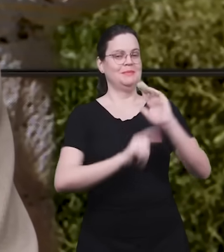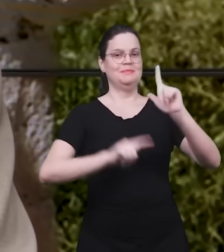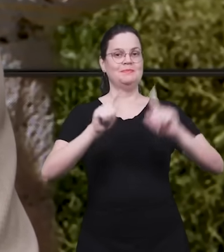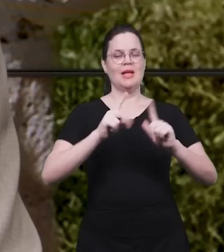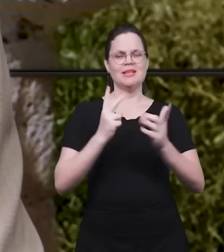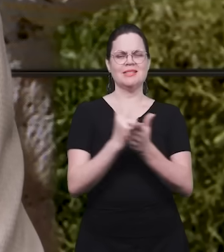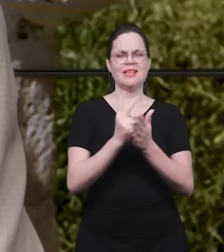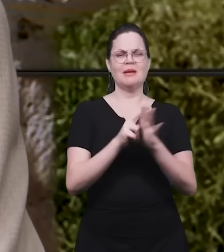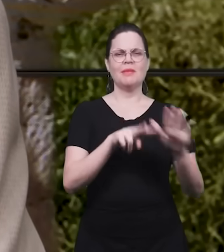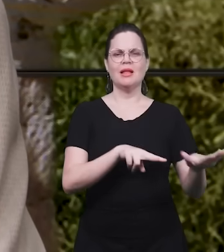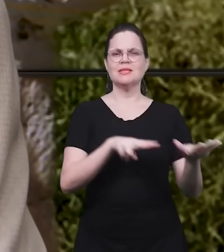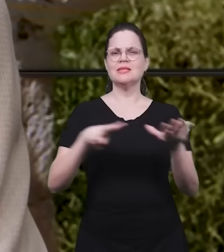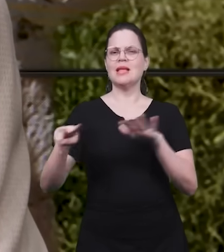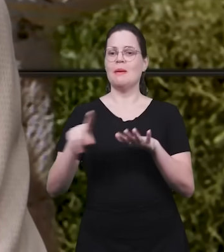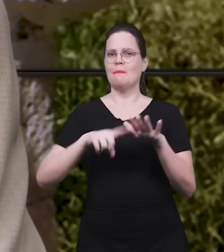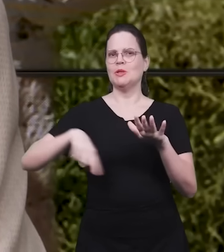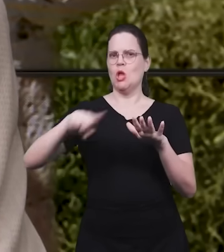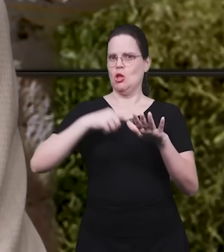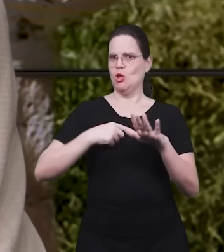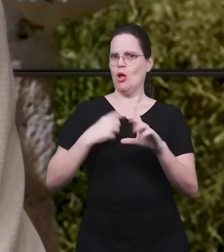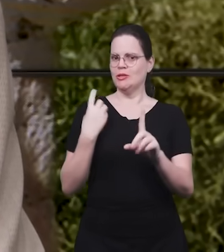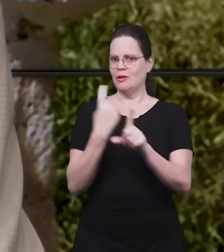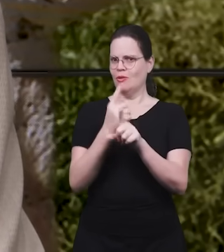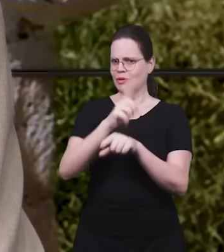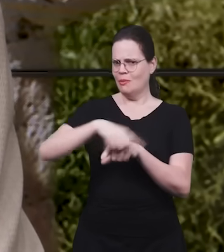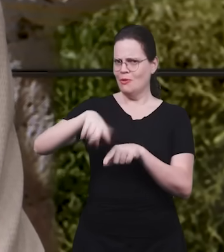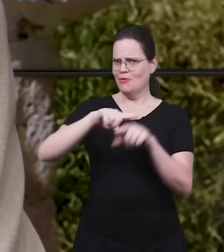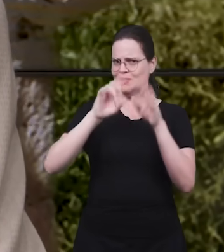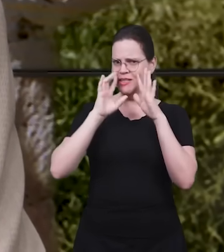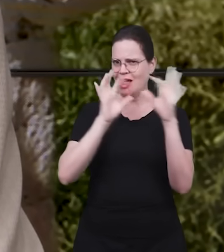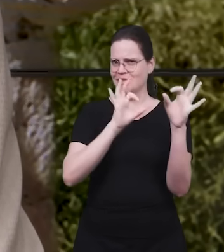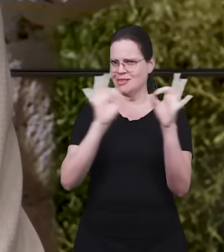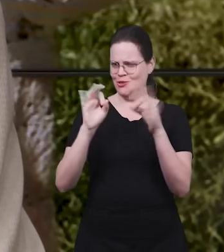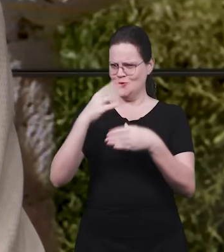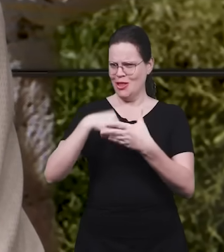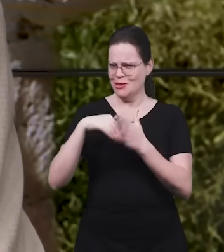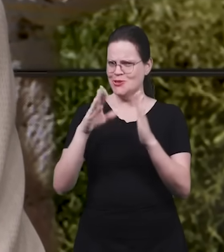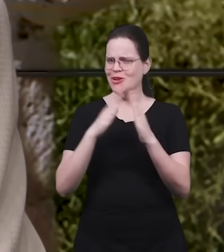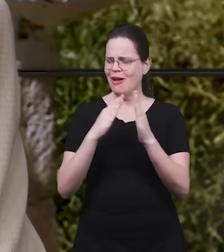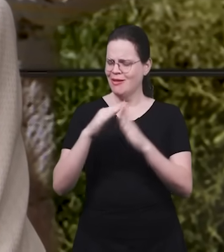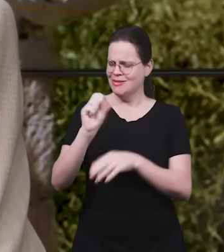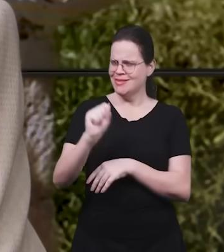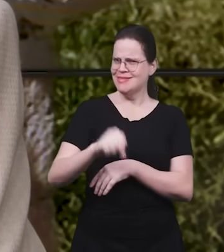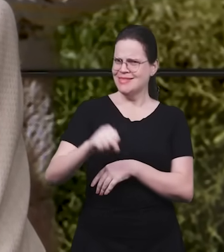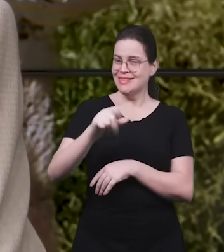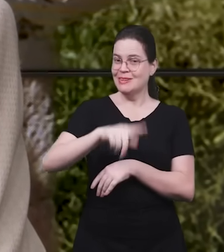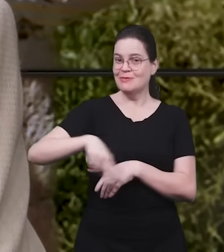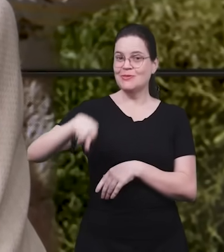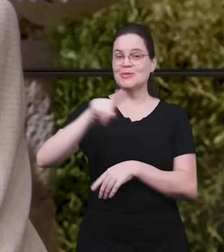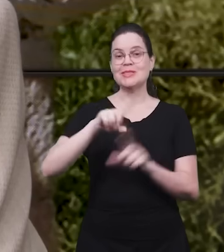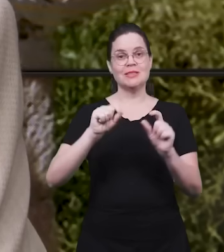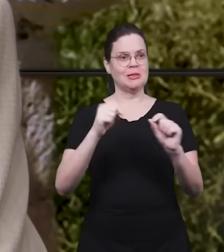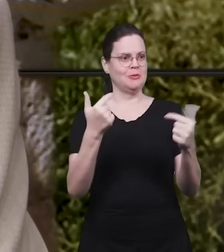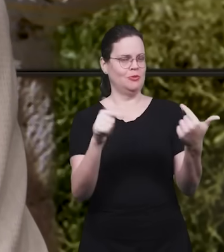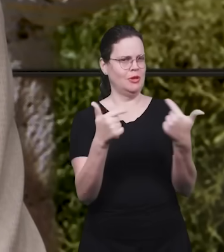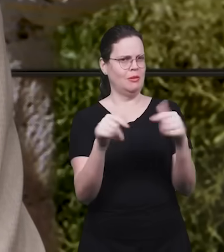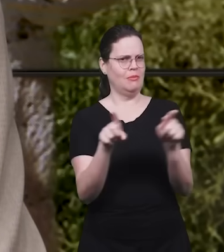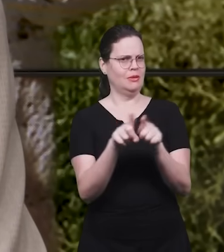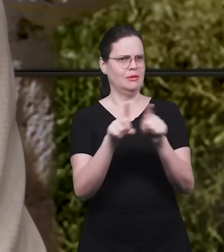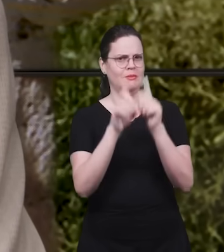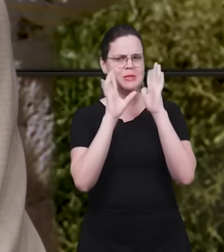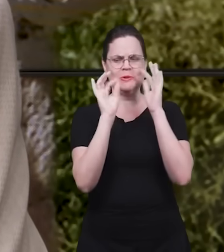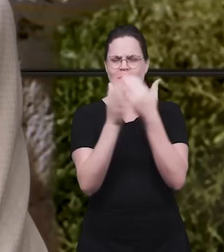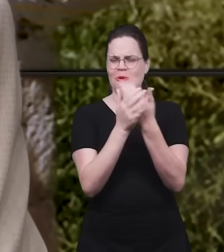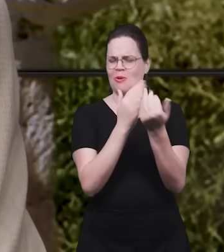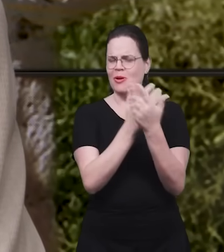programa semanal, esse encontro que nós temos com você, você que está na sua casa, você que está no seu